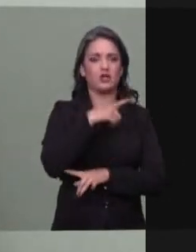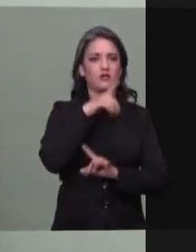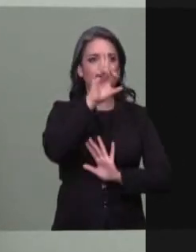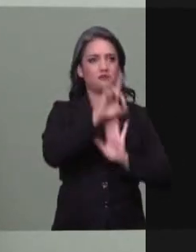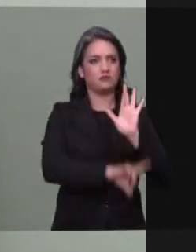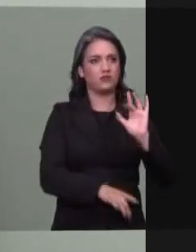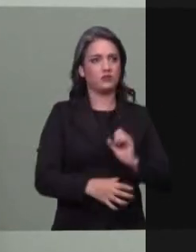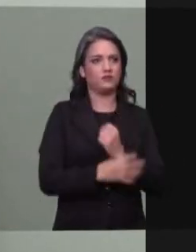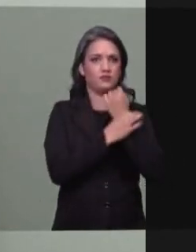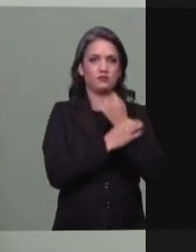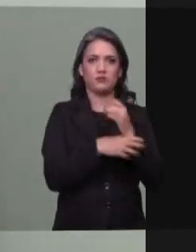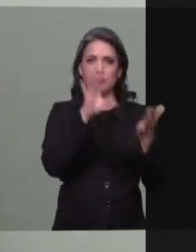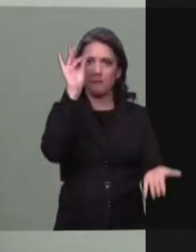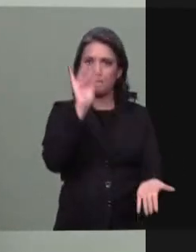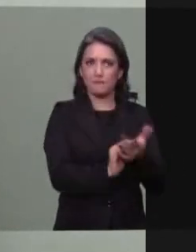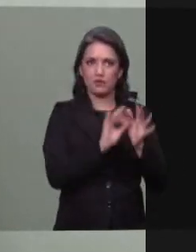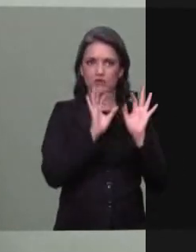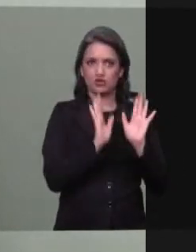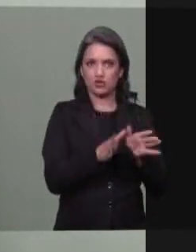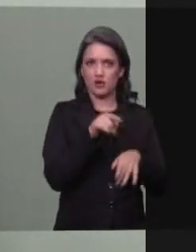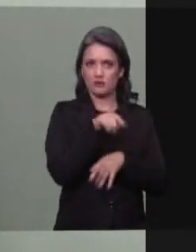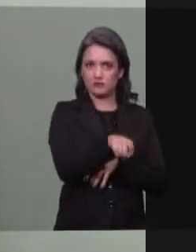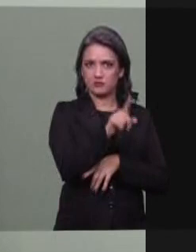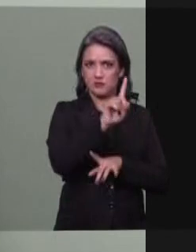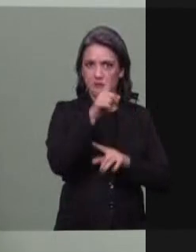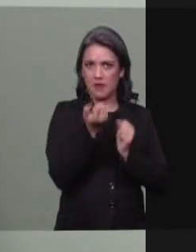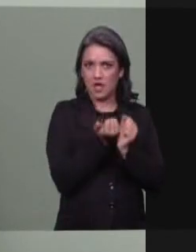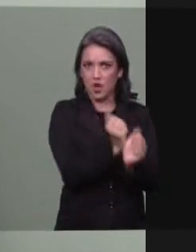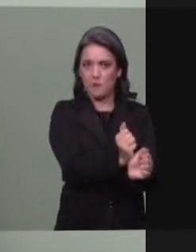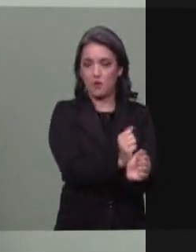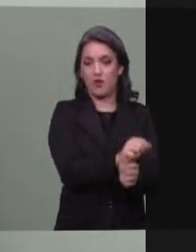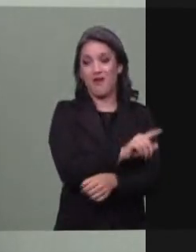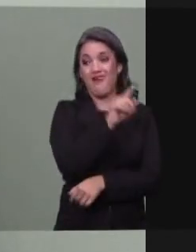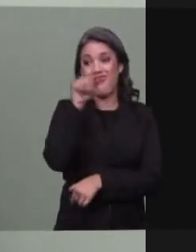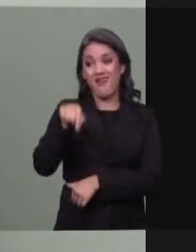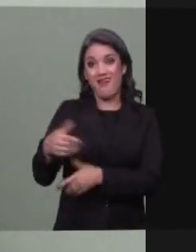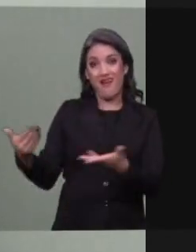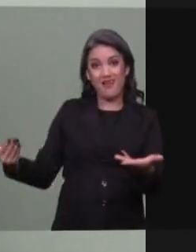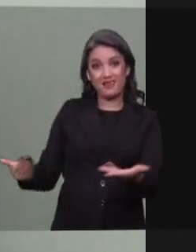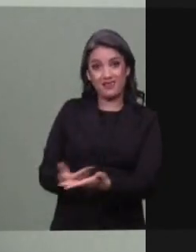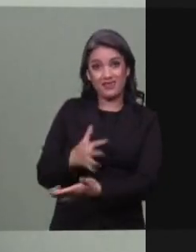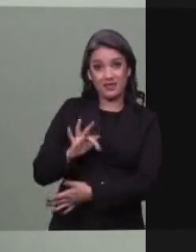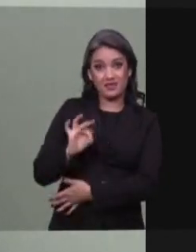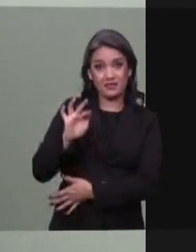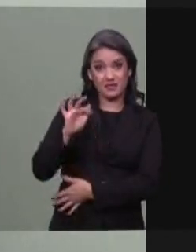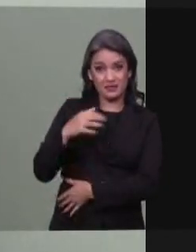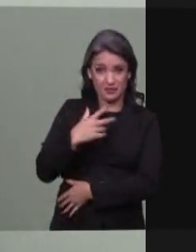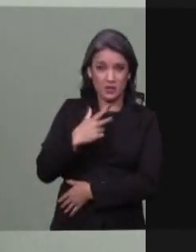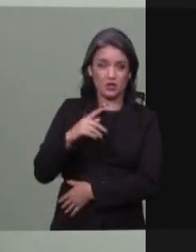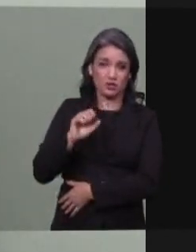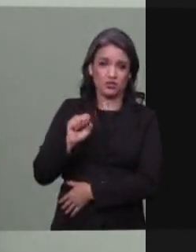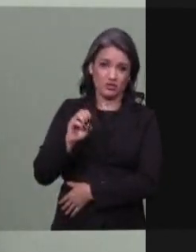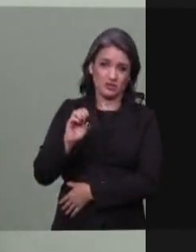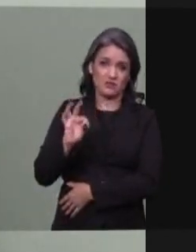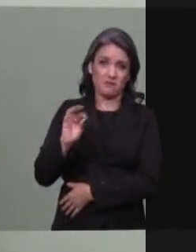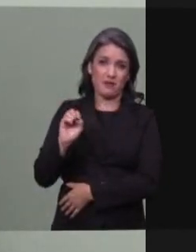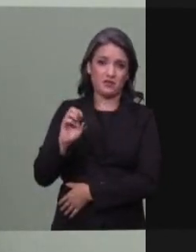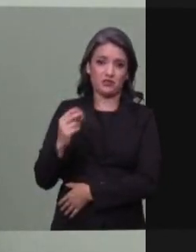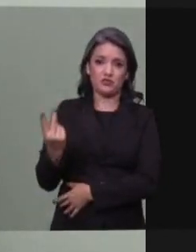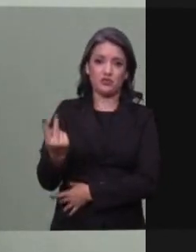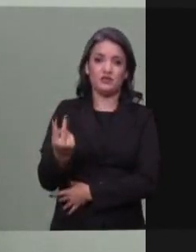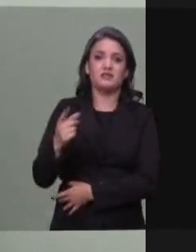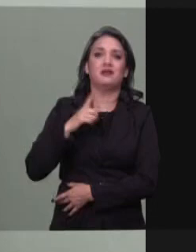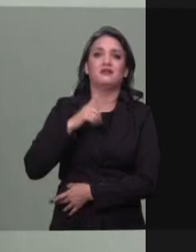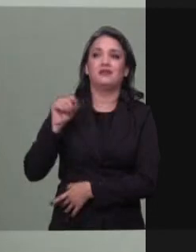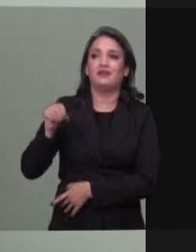direito constitucionalmente estabelecido a esses territórios. E neste caso dos fundos de pasto e fecho de pasto, é